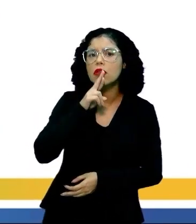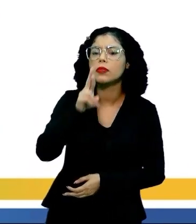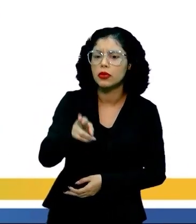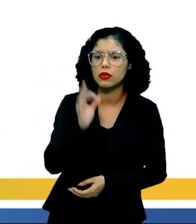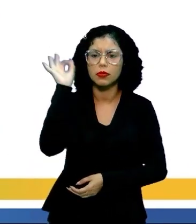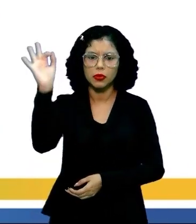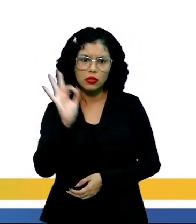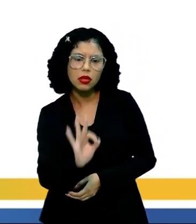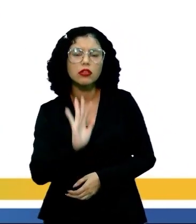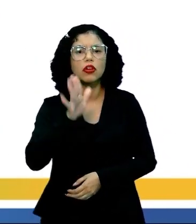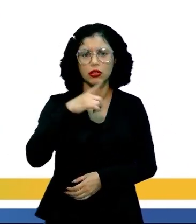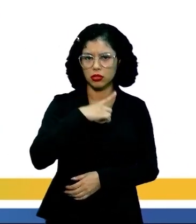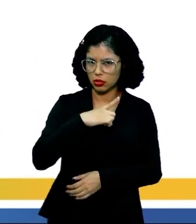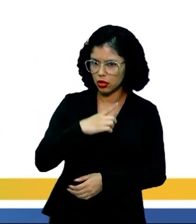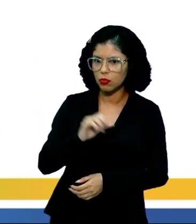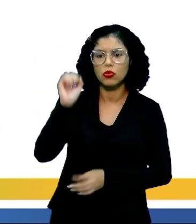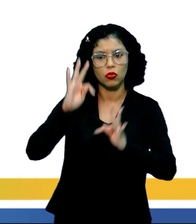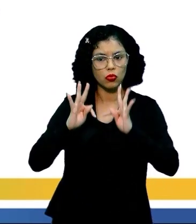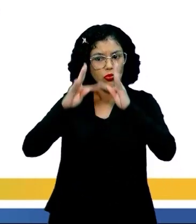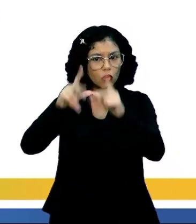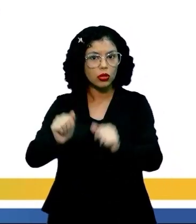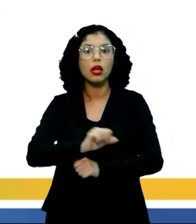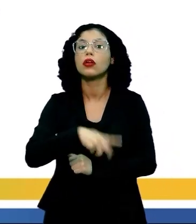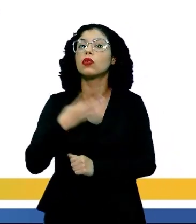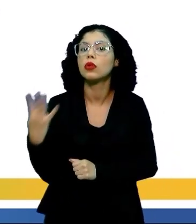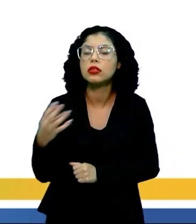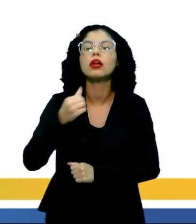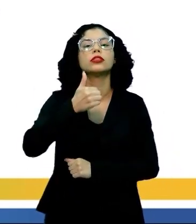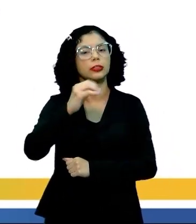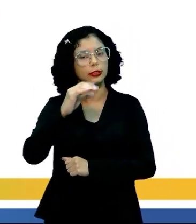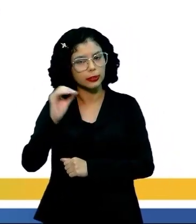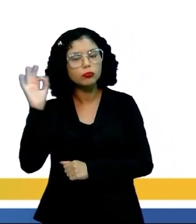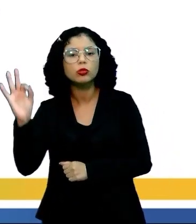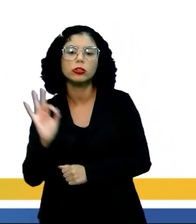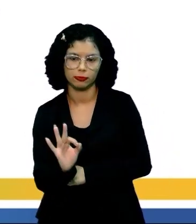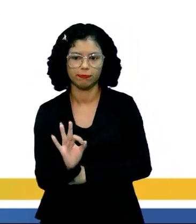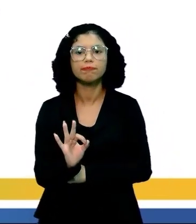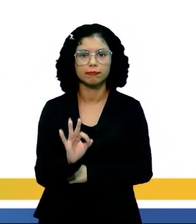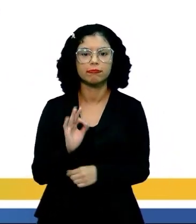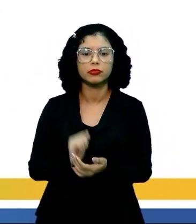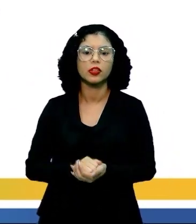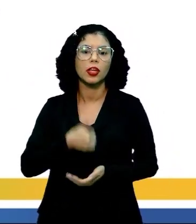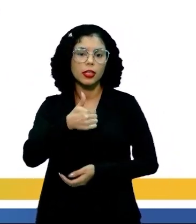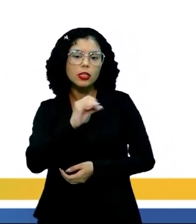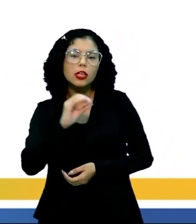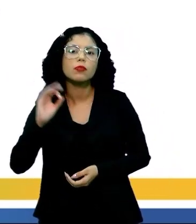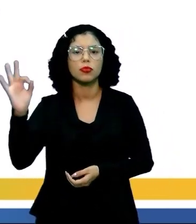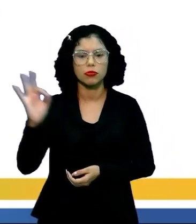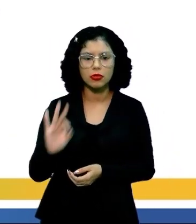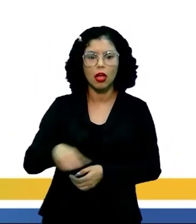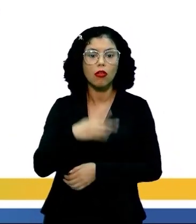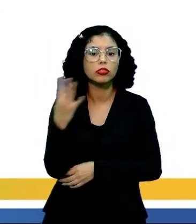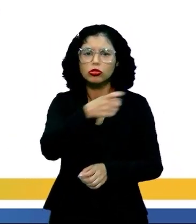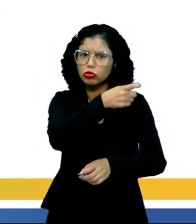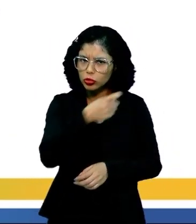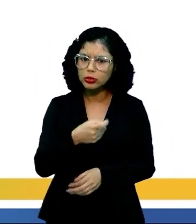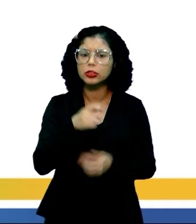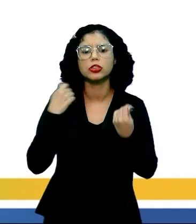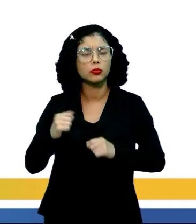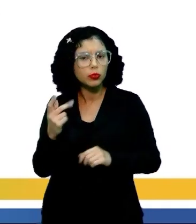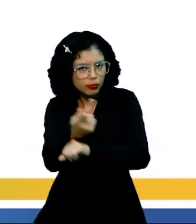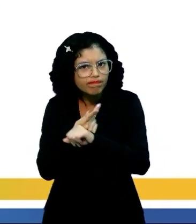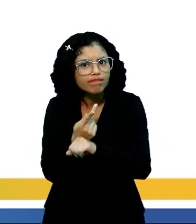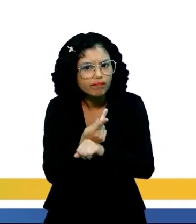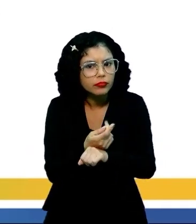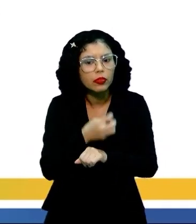resultado, ou seja, nós já temos o valor total, que é quanto? 100%. 100% é a quantia X que eu estou à